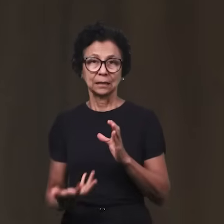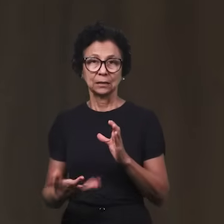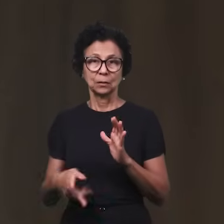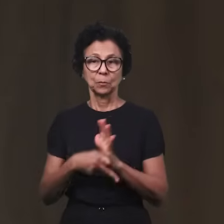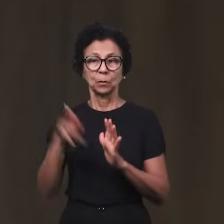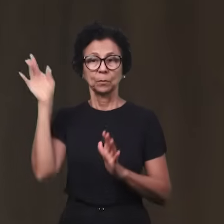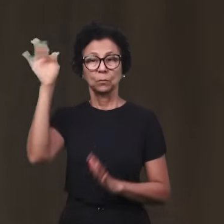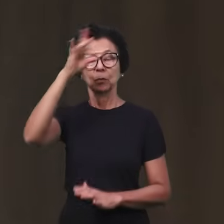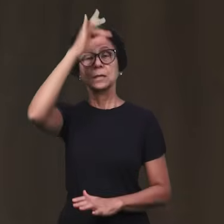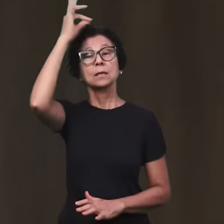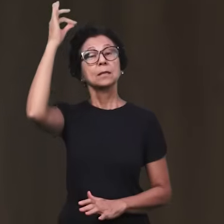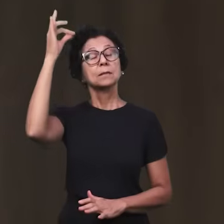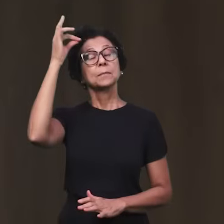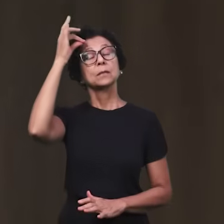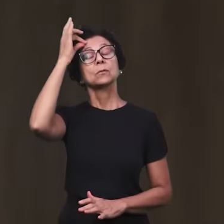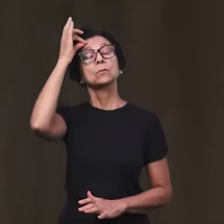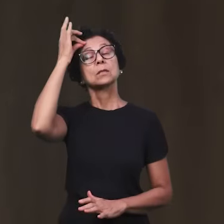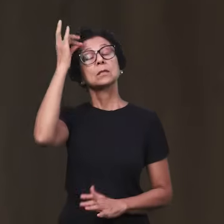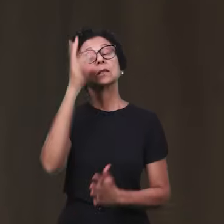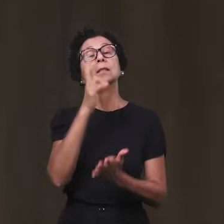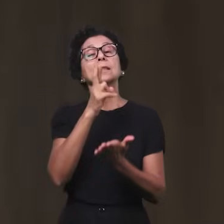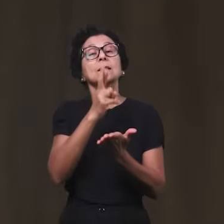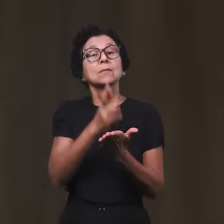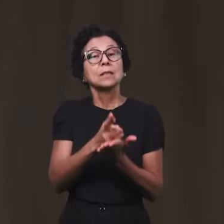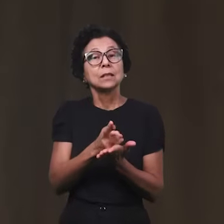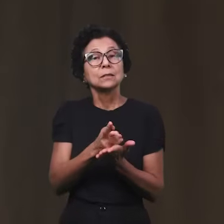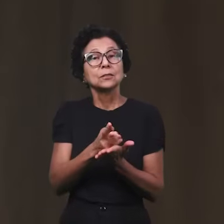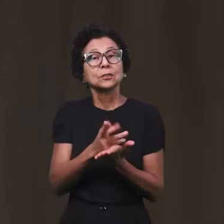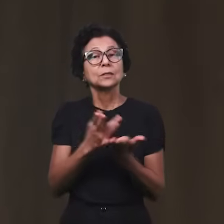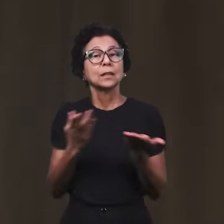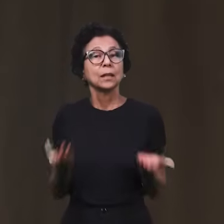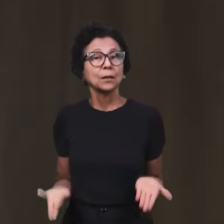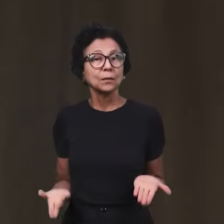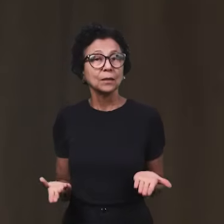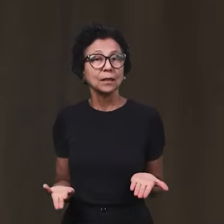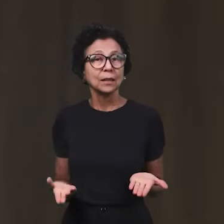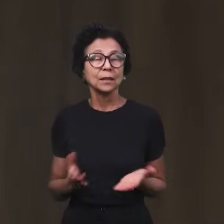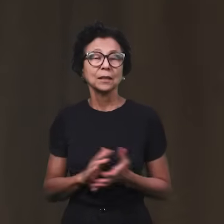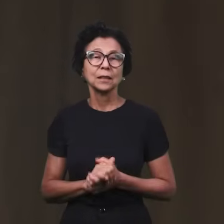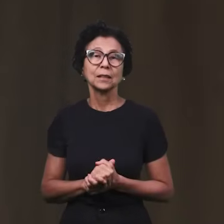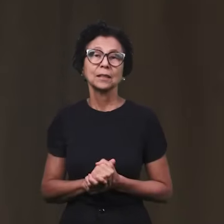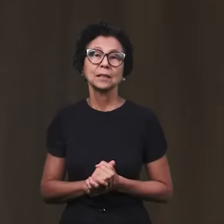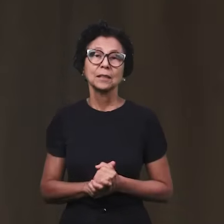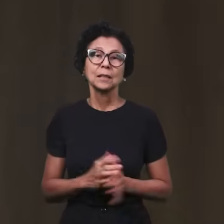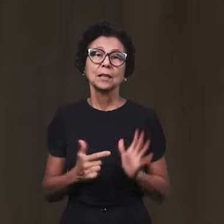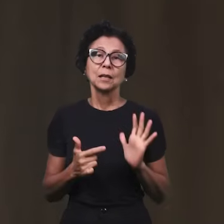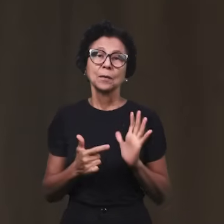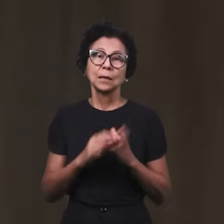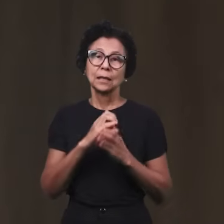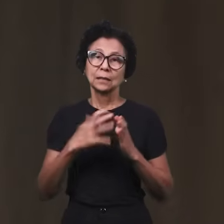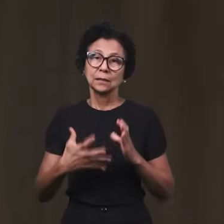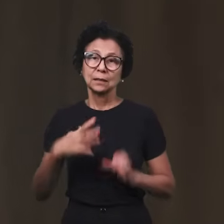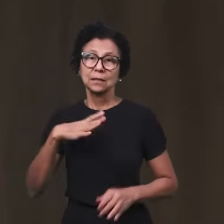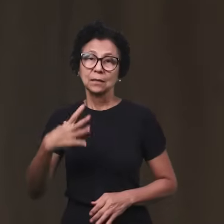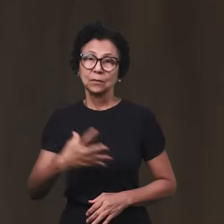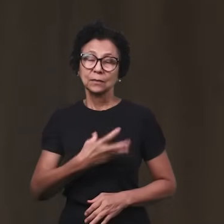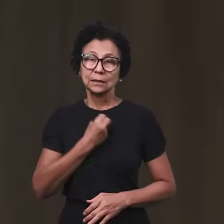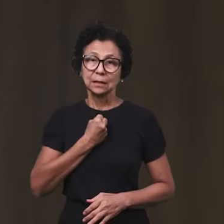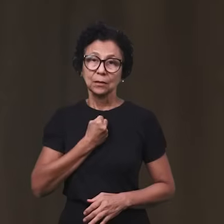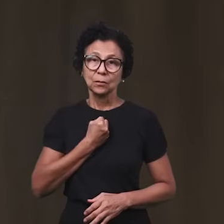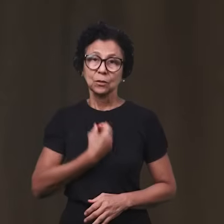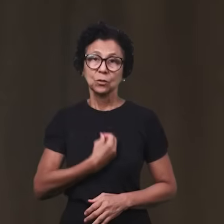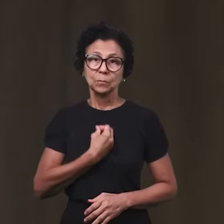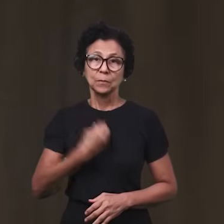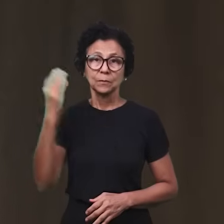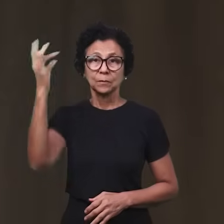do fruto do Espírito. Então, o fruto do Espírito são as evidências da salvação. O fruto do Espírito em nós é a evidência de uma vida